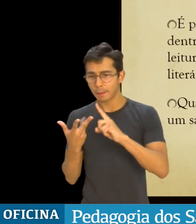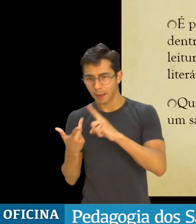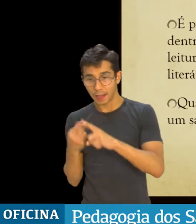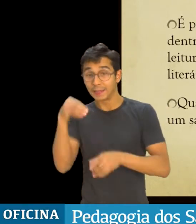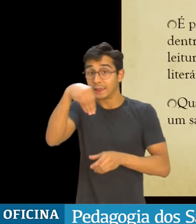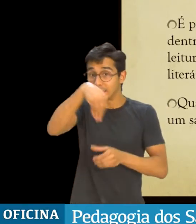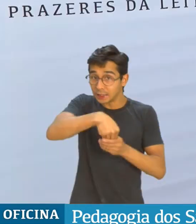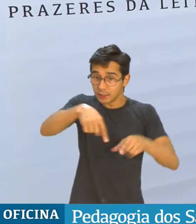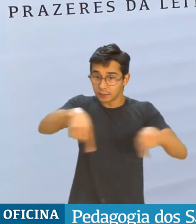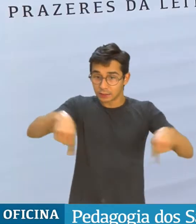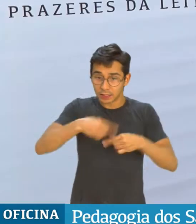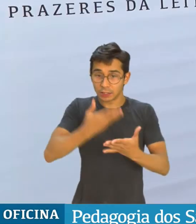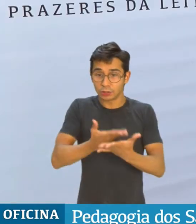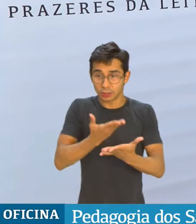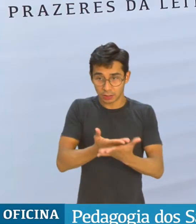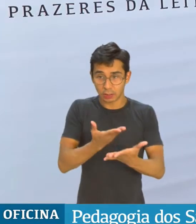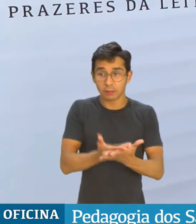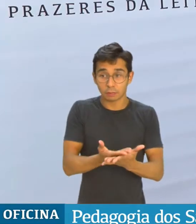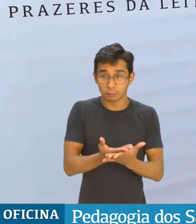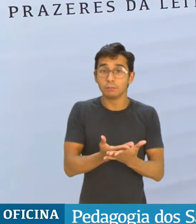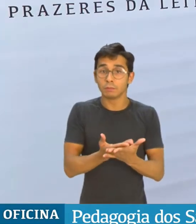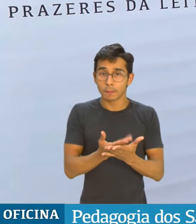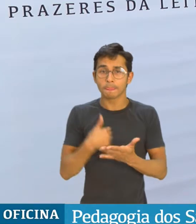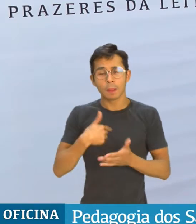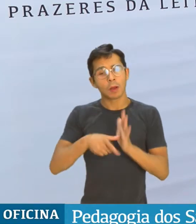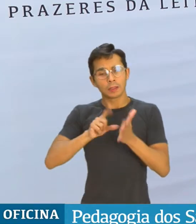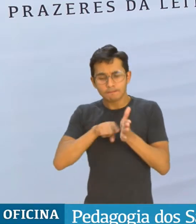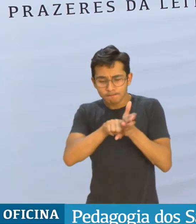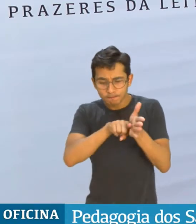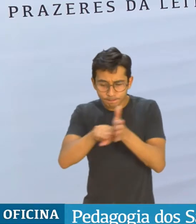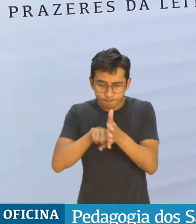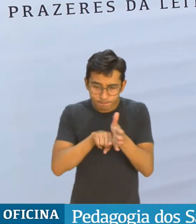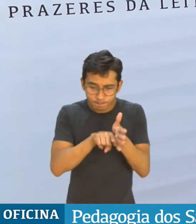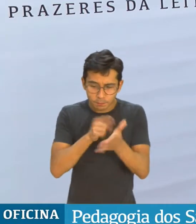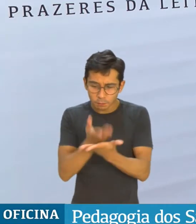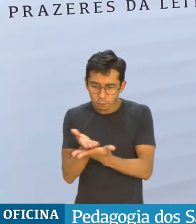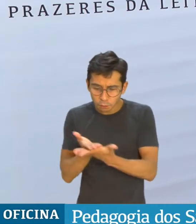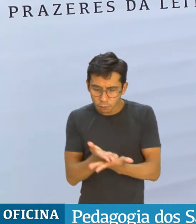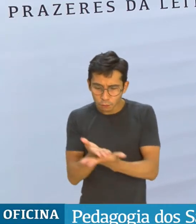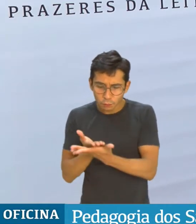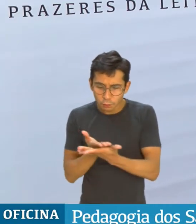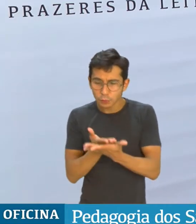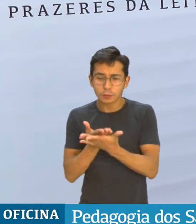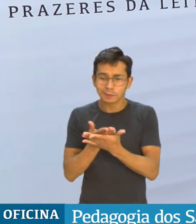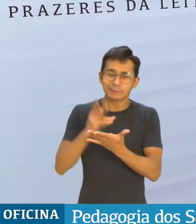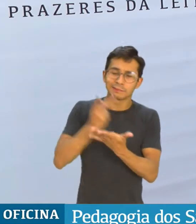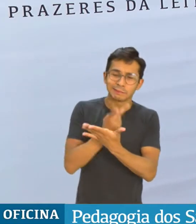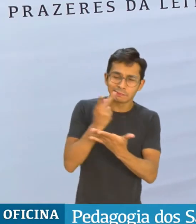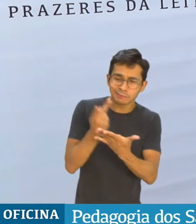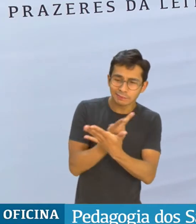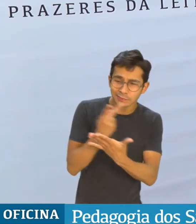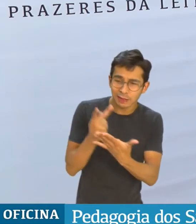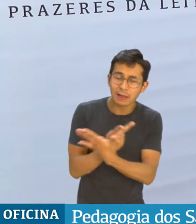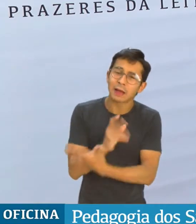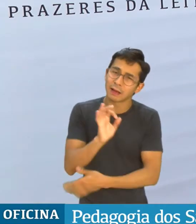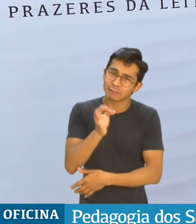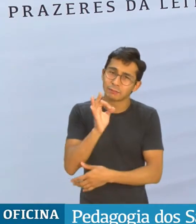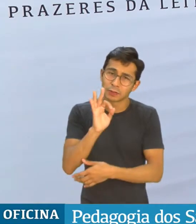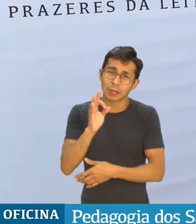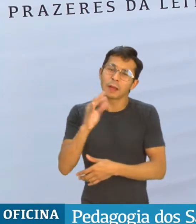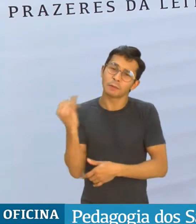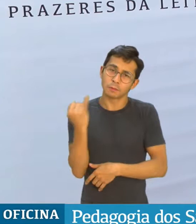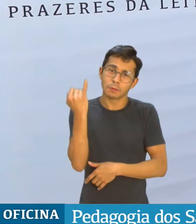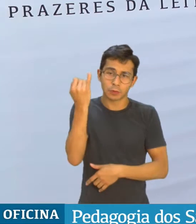né? A partir desses estudos, muitas coisas que eu apliquei, muita coisa que no caminho deu errado, né? Eu acho que isso é uma coisa